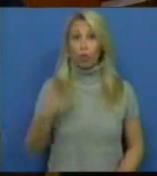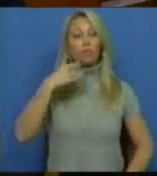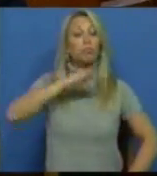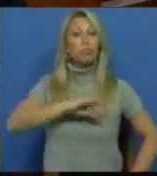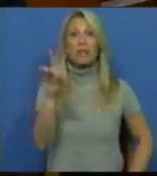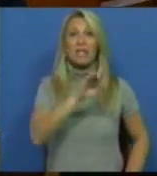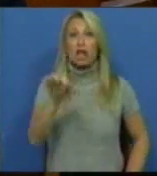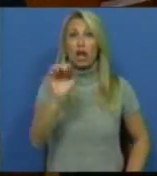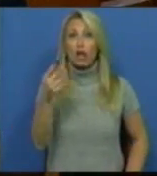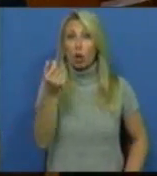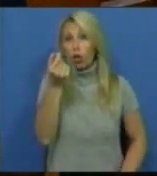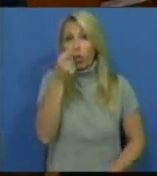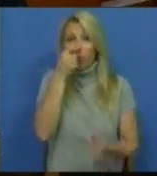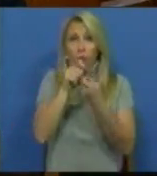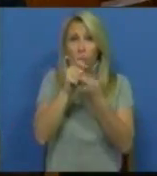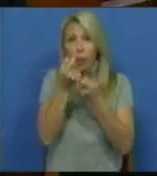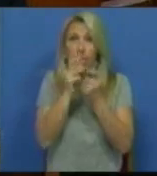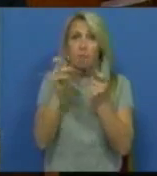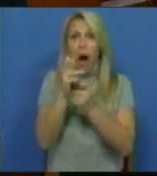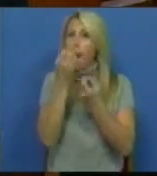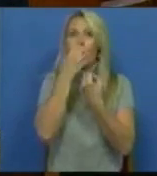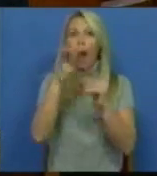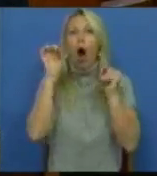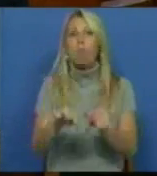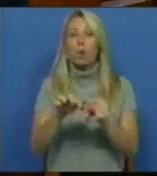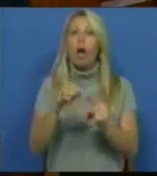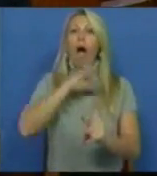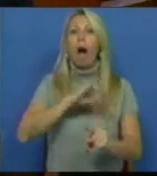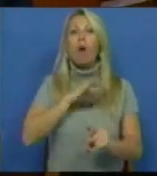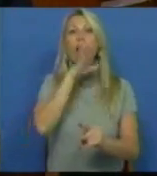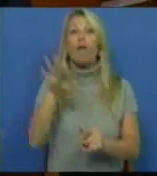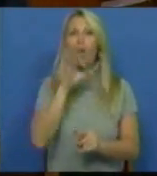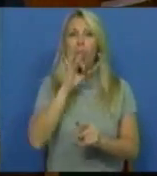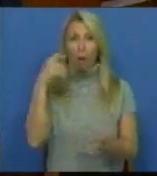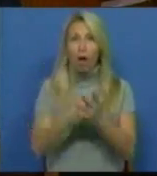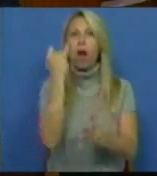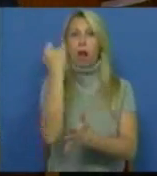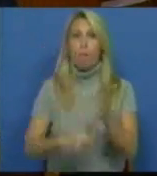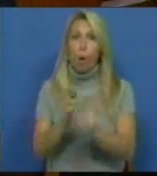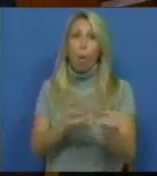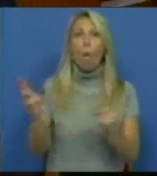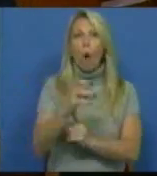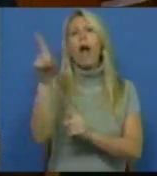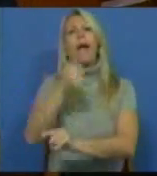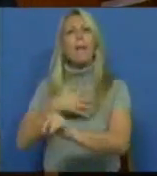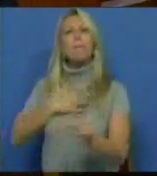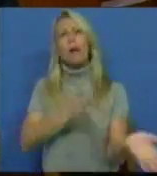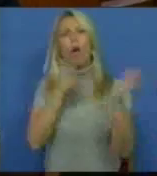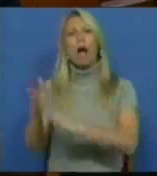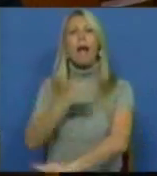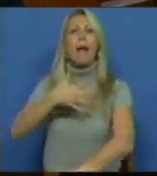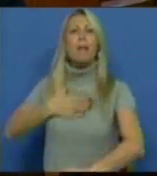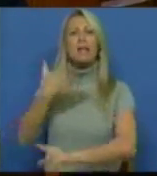por mês perca o direito ao abono de família e veja a sua carga fiscal agravada, enquanto que uma empresa que lucra